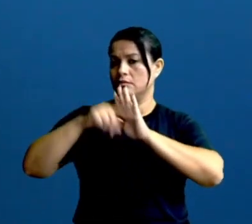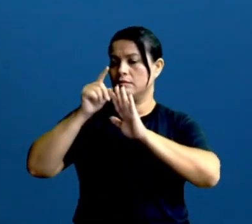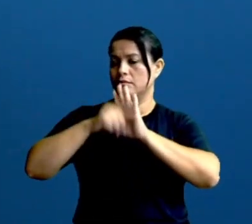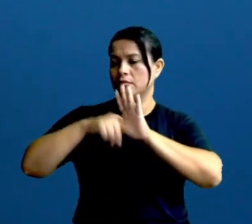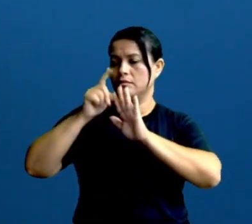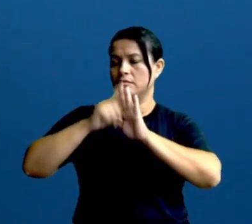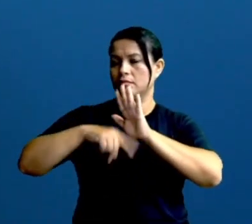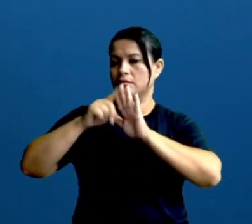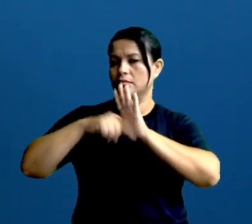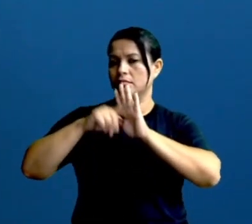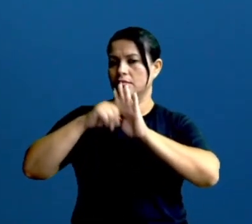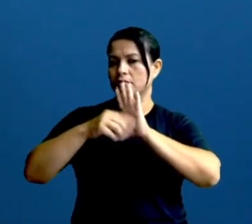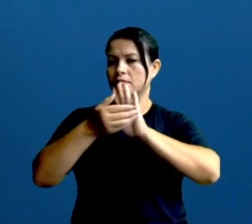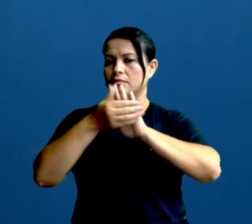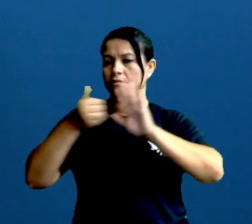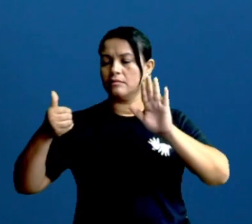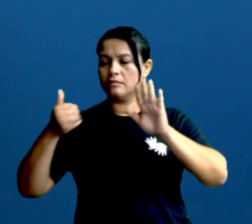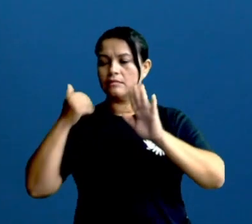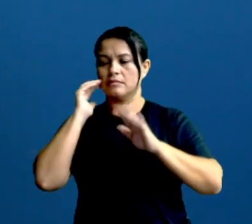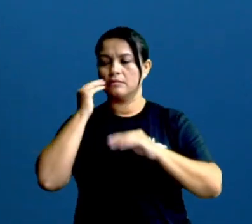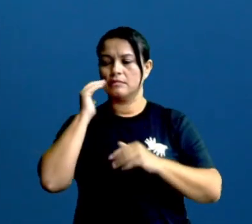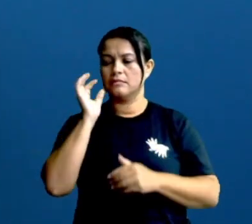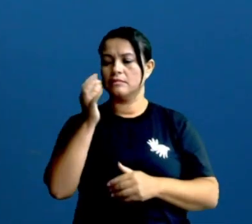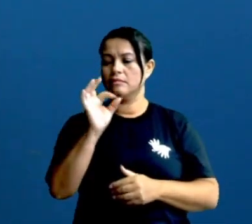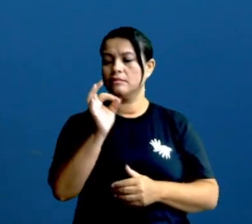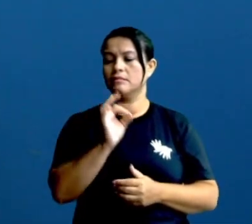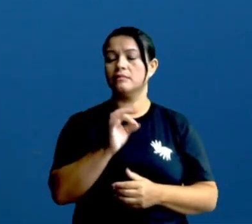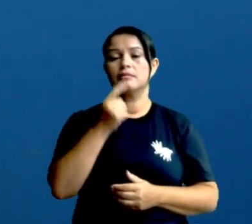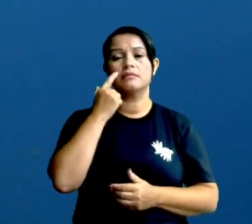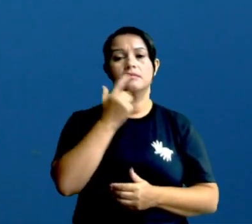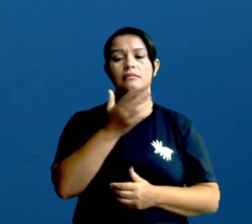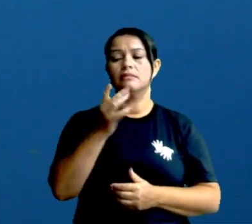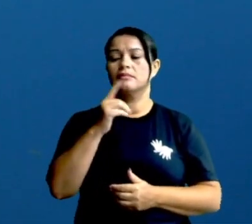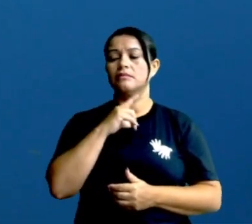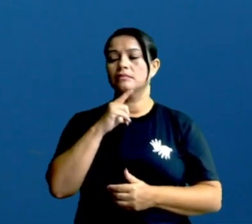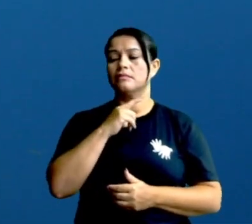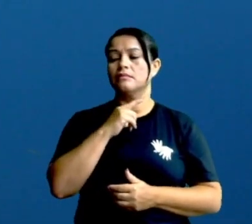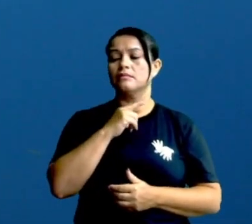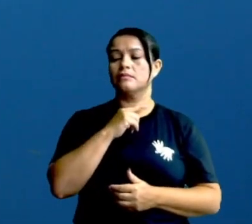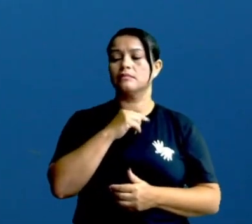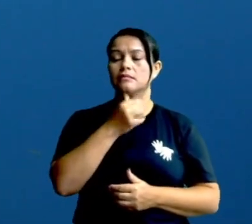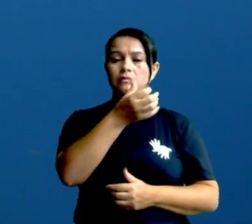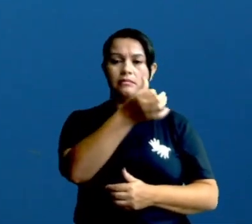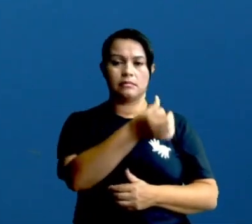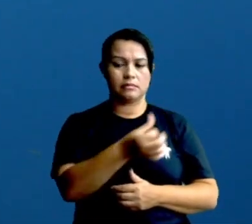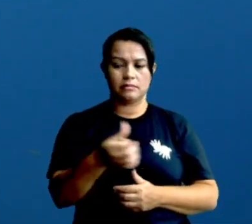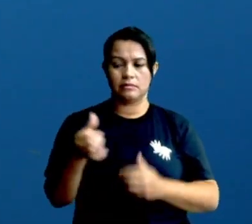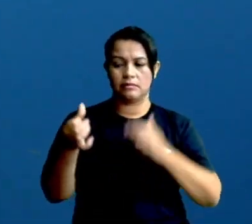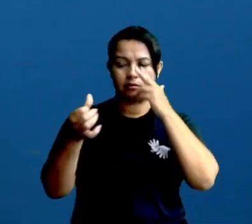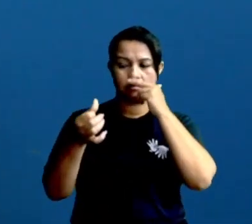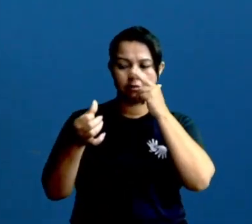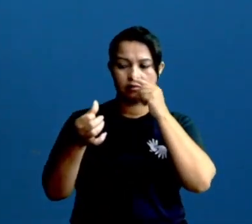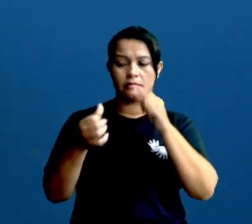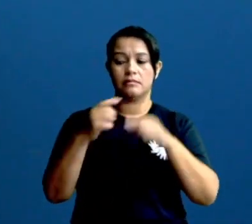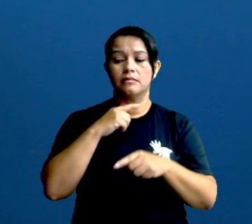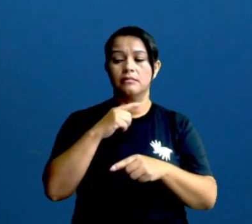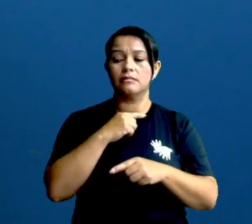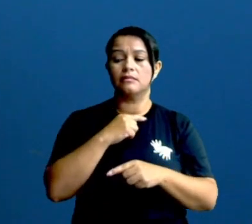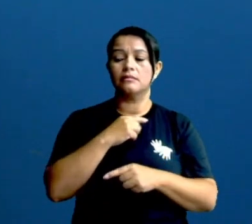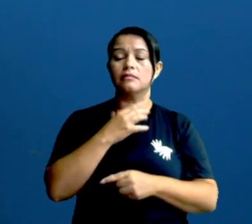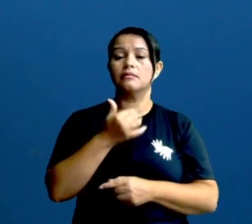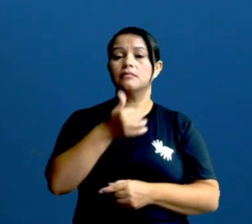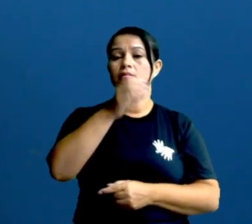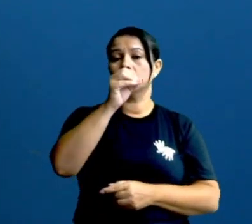quê? Nós vamos subtrair, tá certo? Então aqui, ó, eu repeti a mesma base e eu tenho o meu